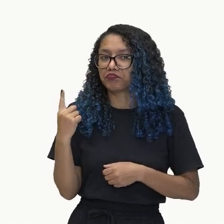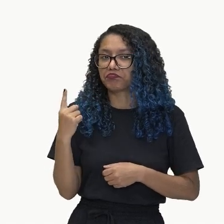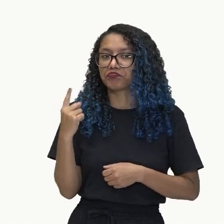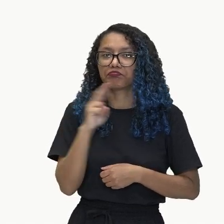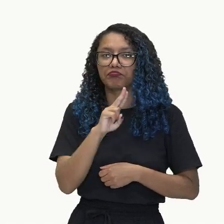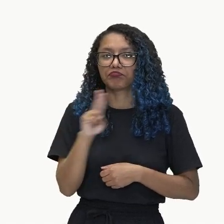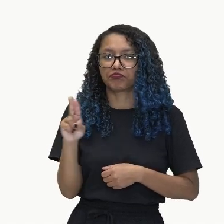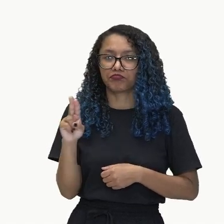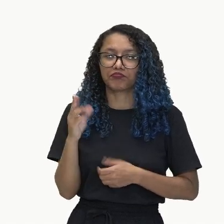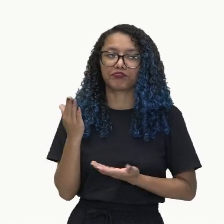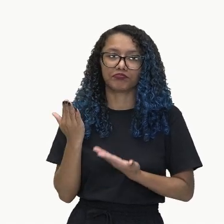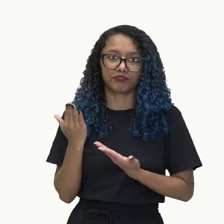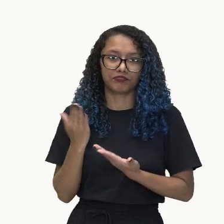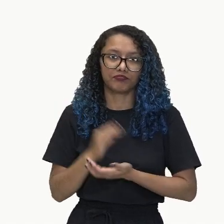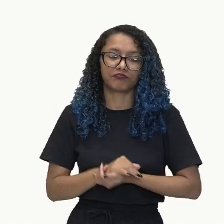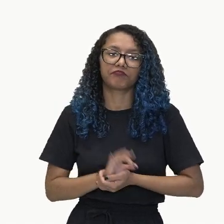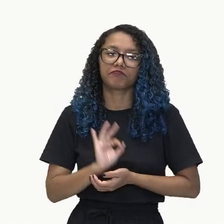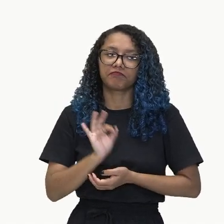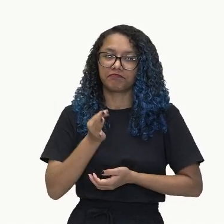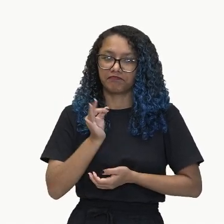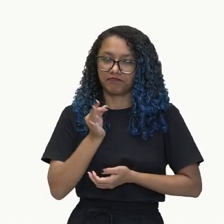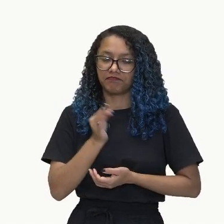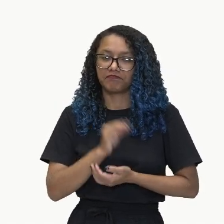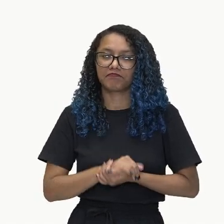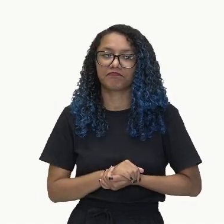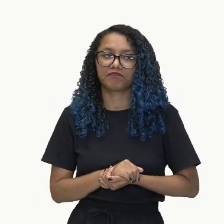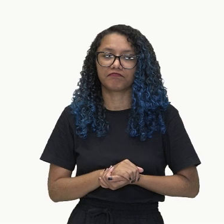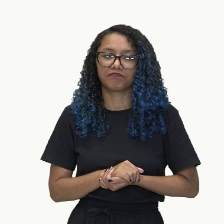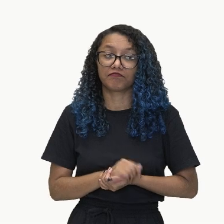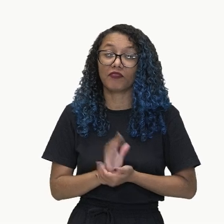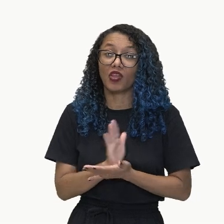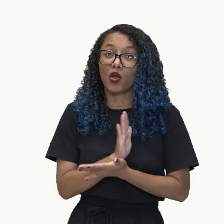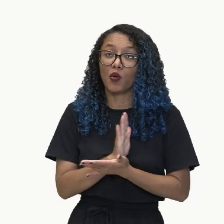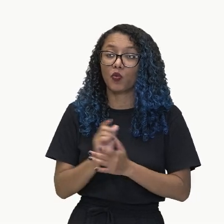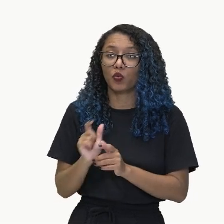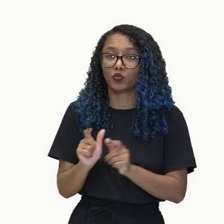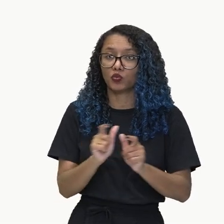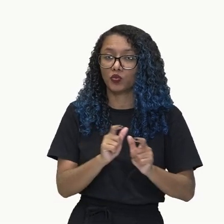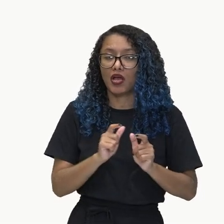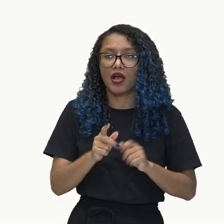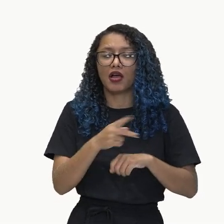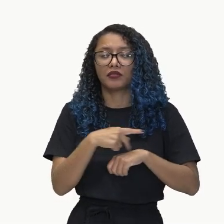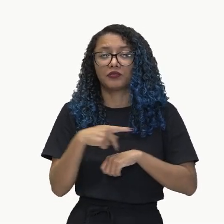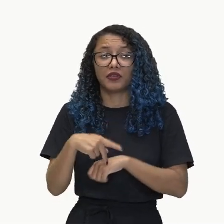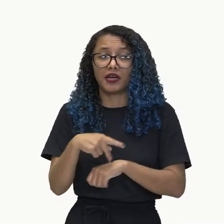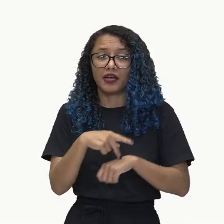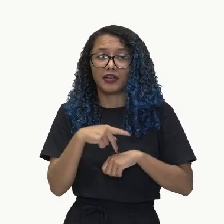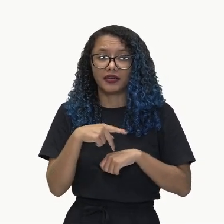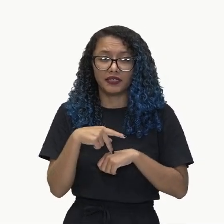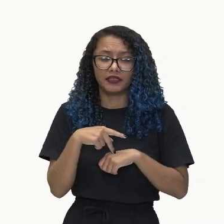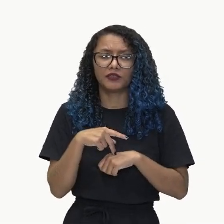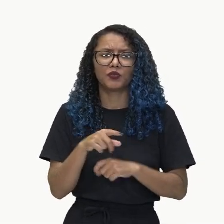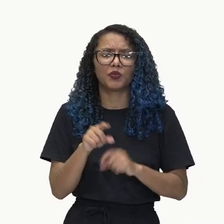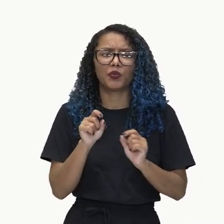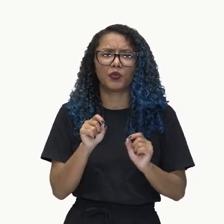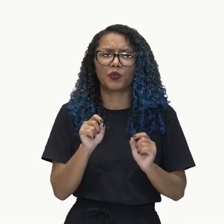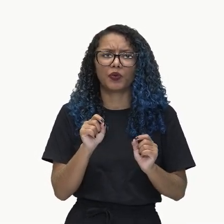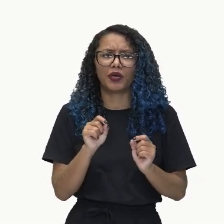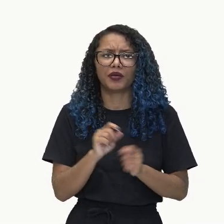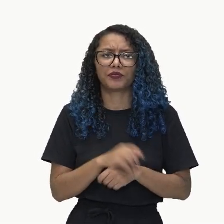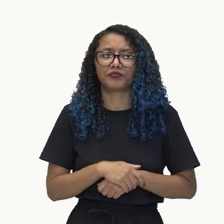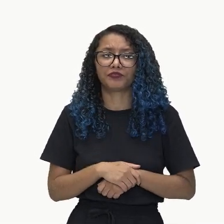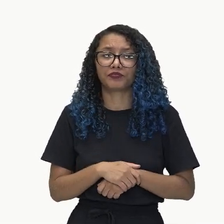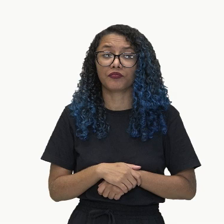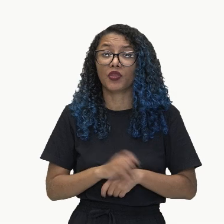maracujá exatamente né em alguns lugares em alguns países em algumas regiões podemos